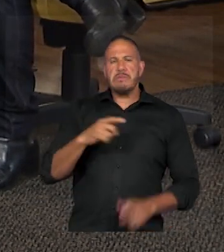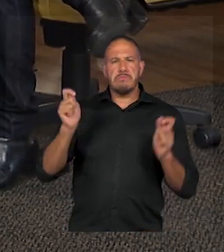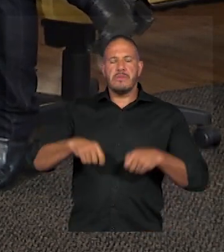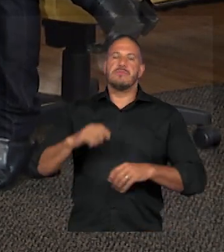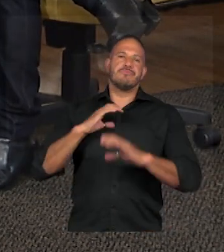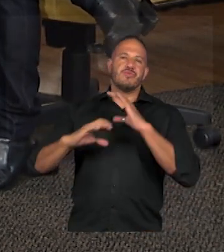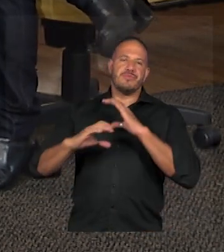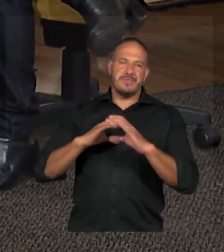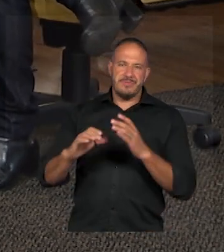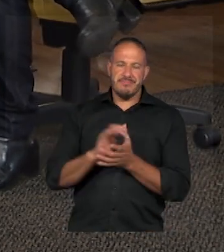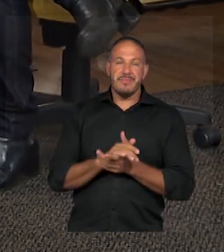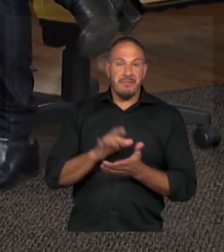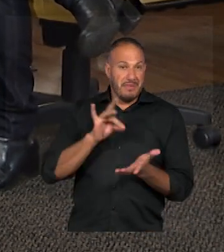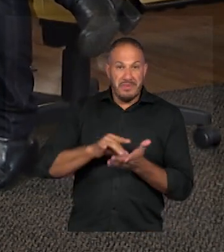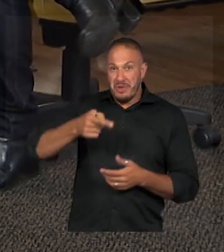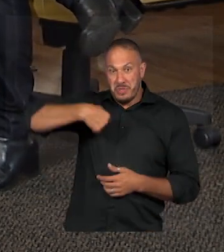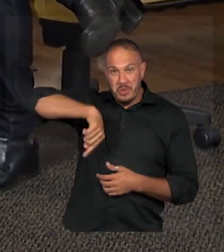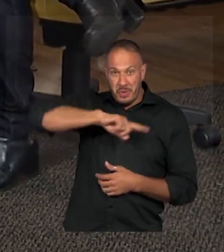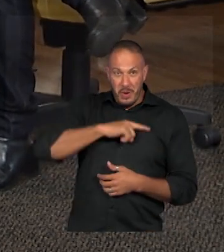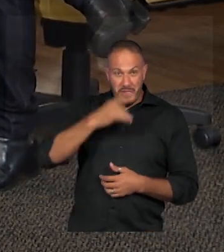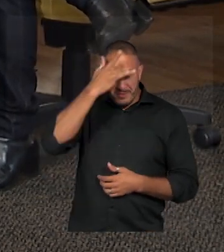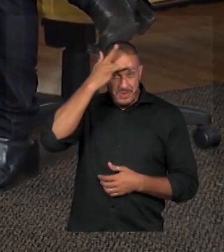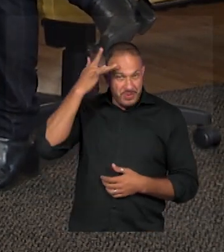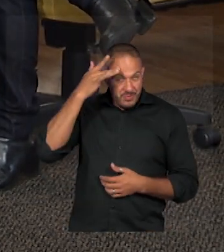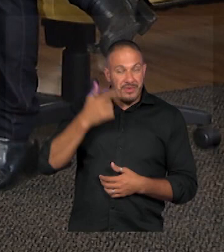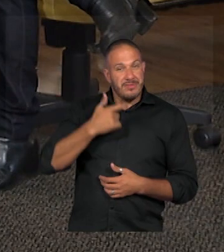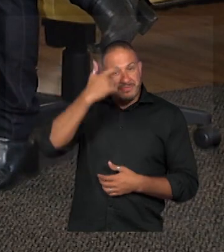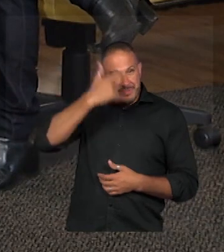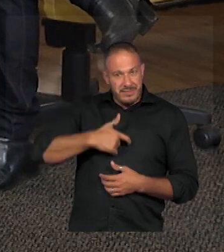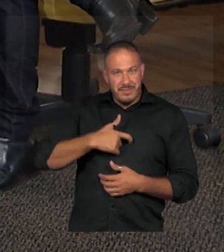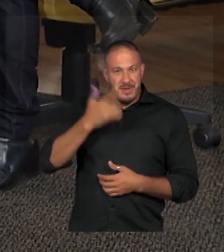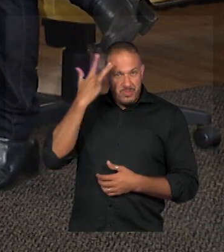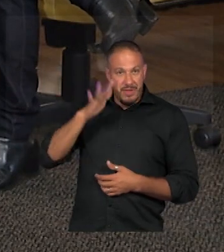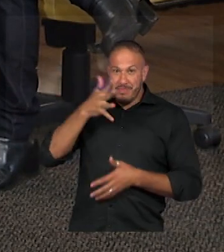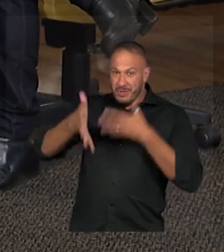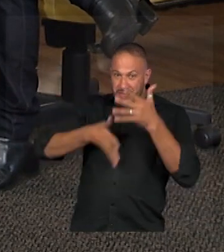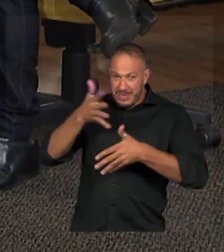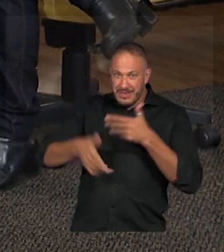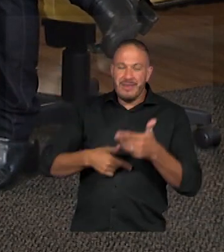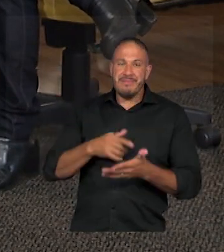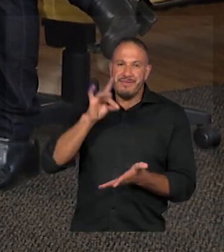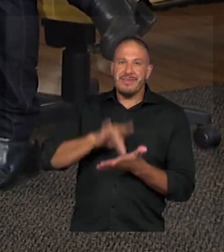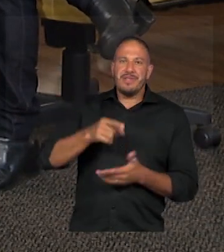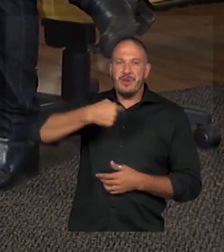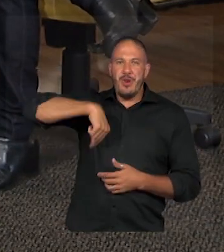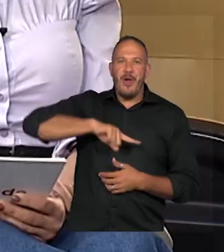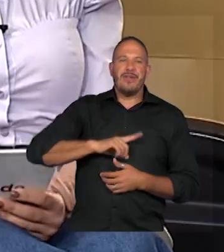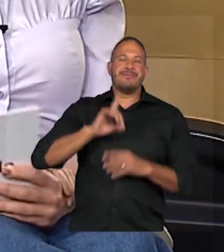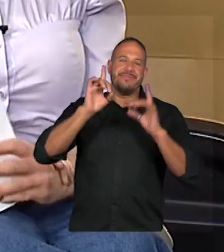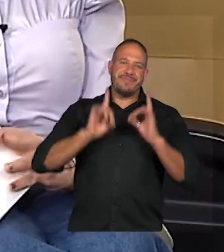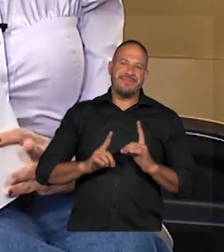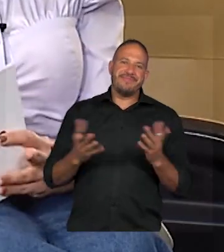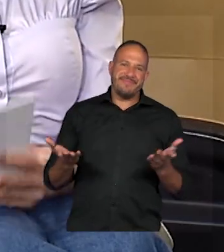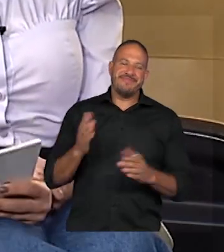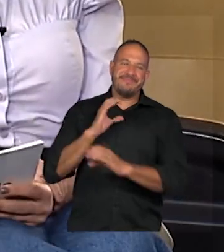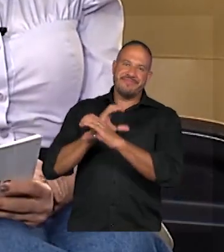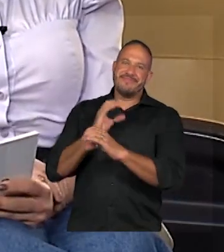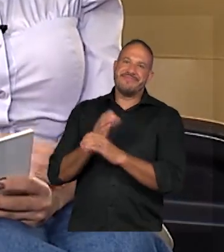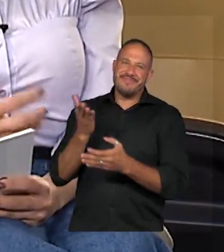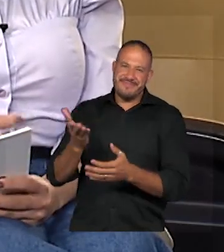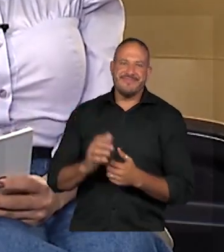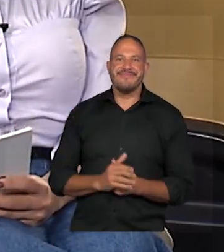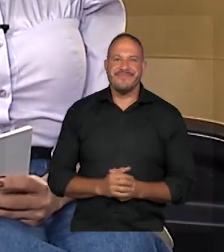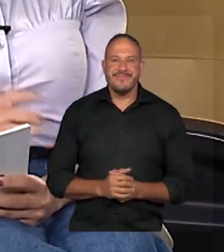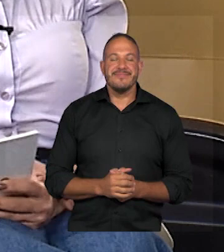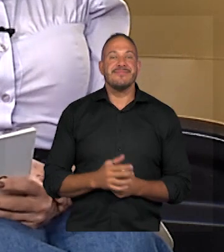Na verdade, nós é que somos deficientes, que não atendemos às necessidades dele de comunicação. E é justamente isso